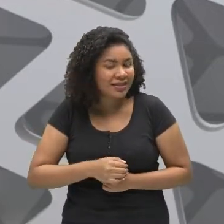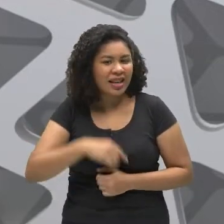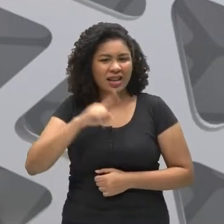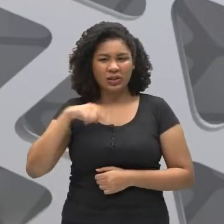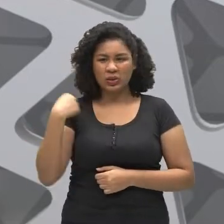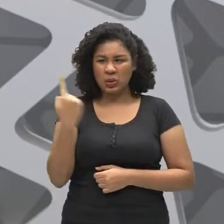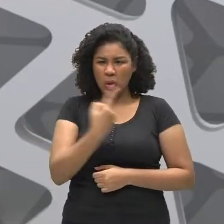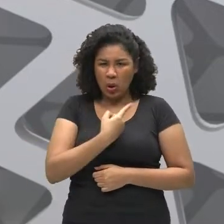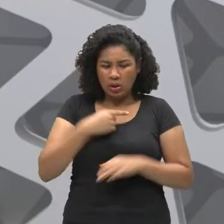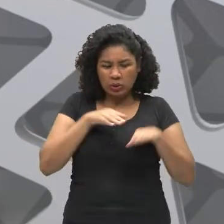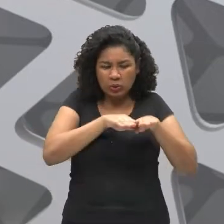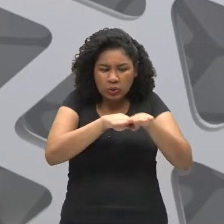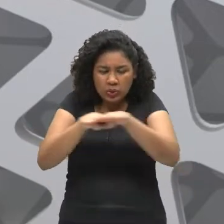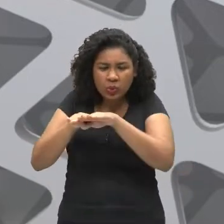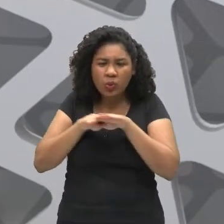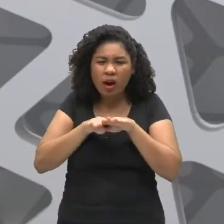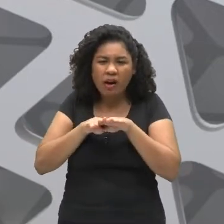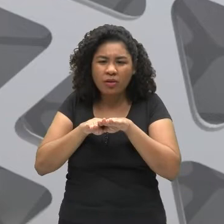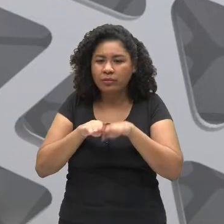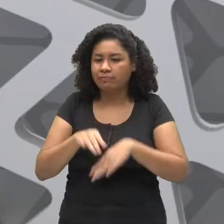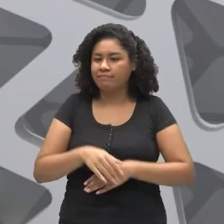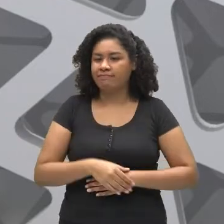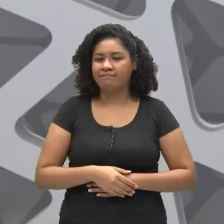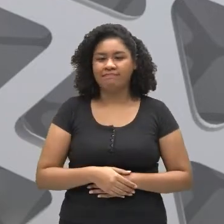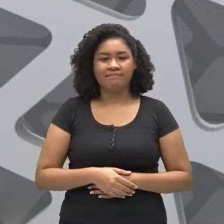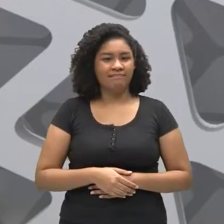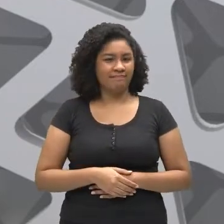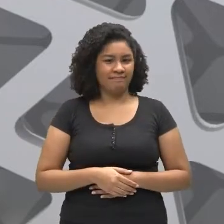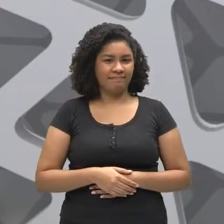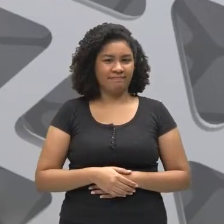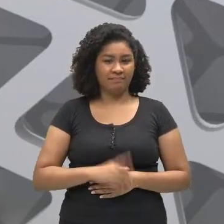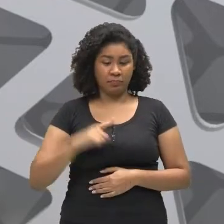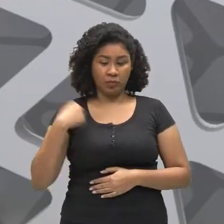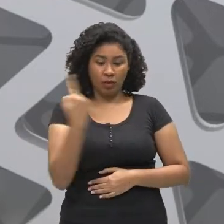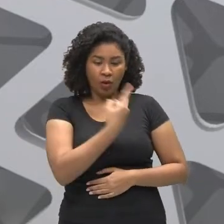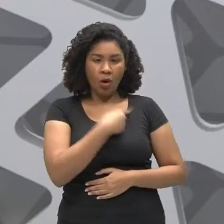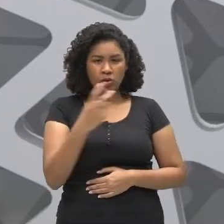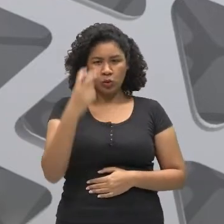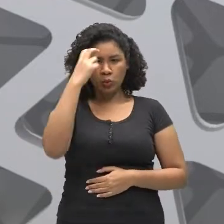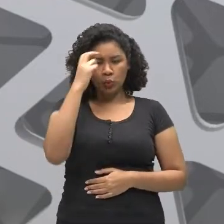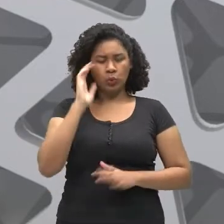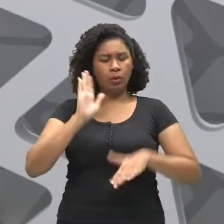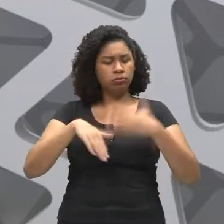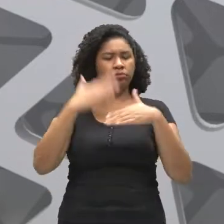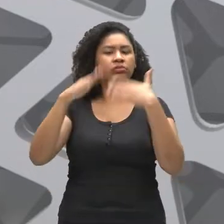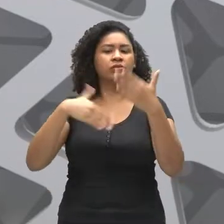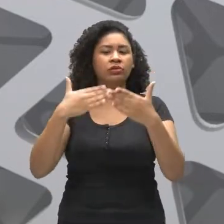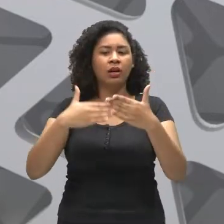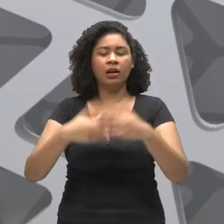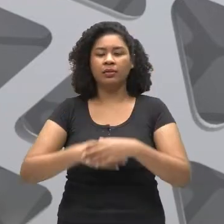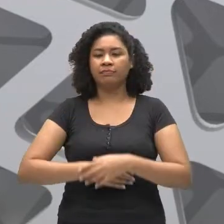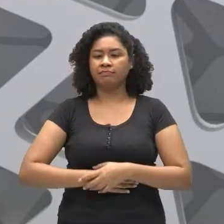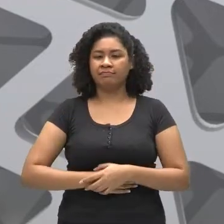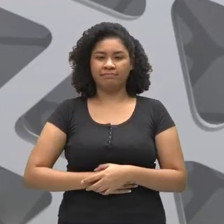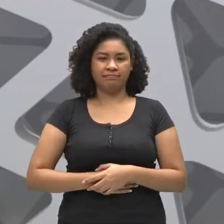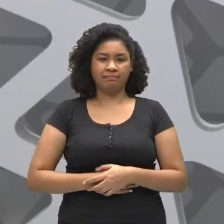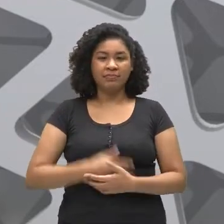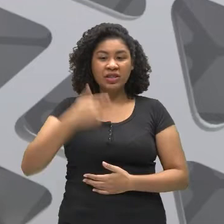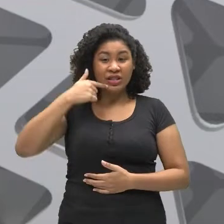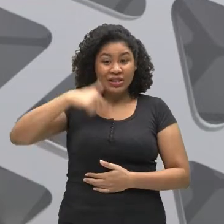iguais? Não. Eram de culturas evoluídas? Não. Respeitava-se a língua?